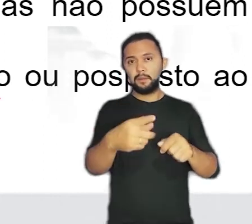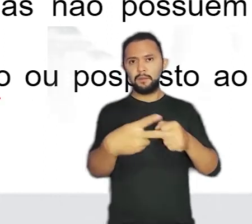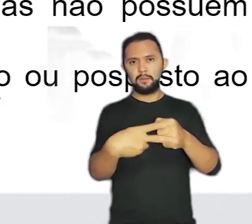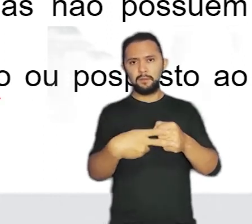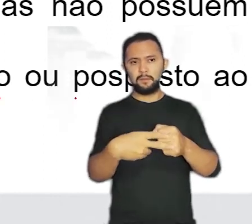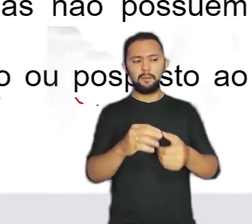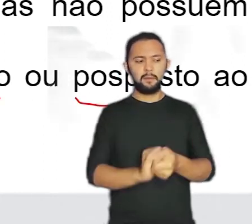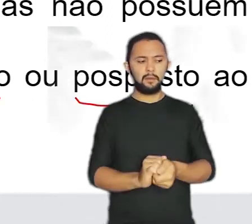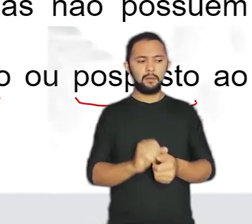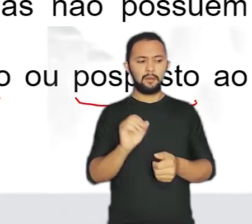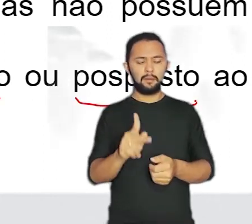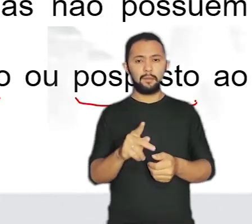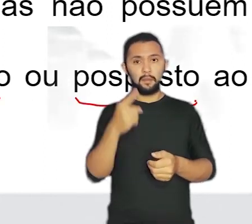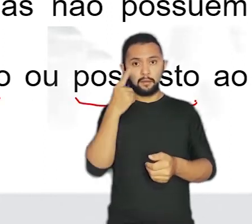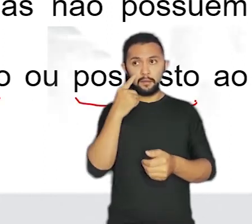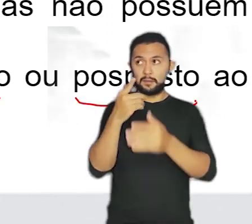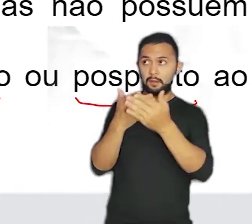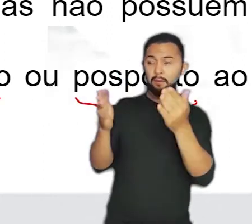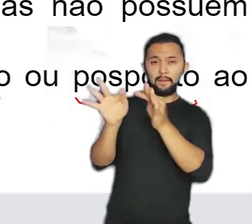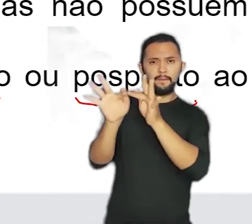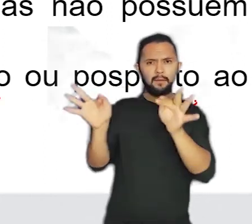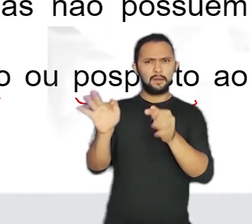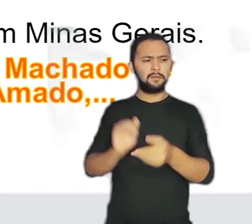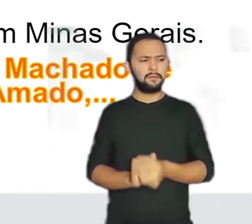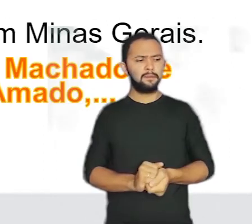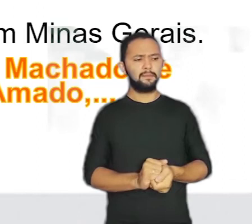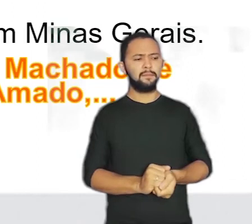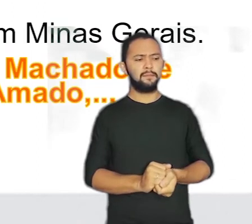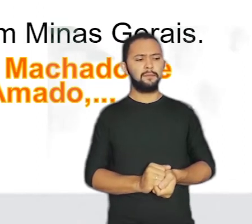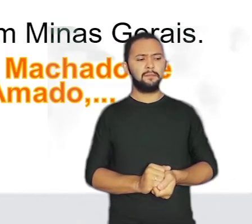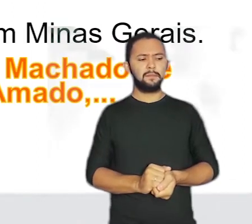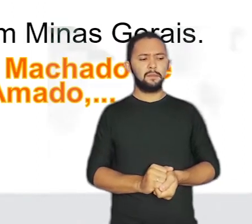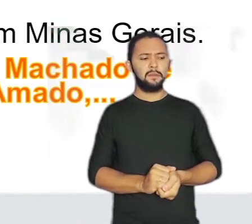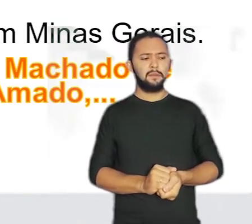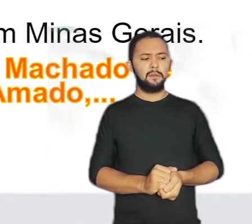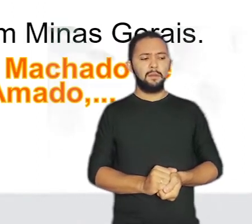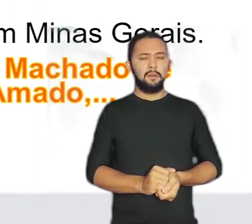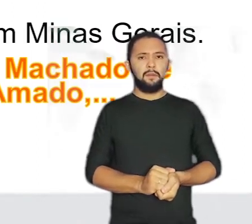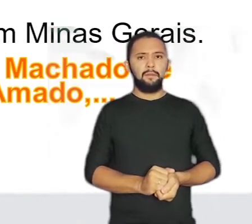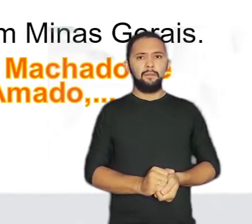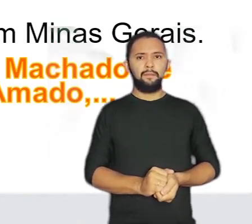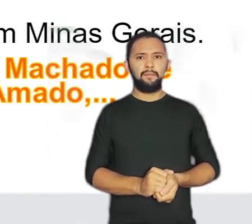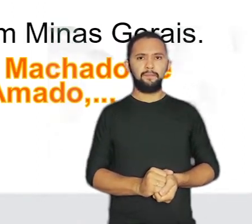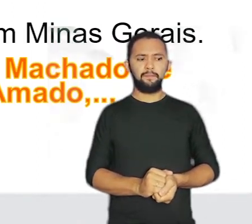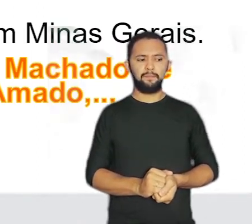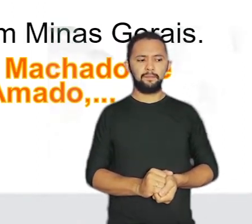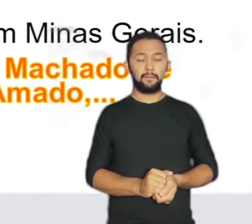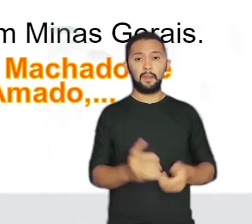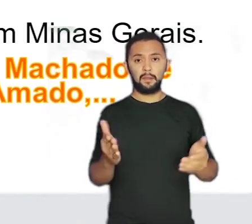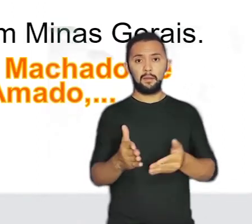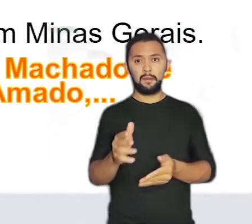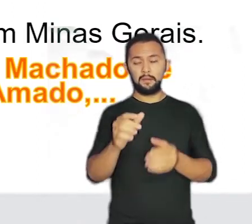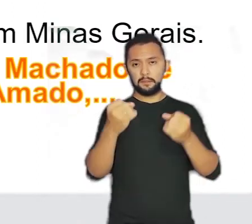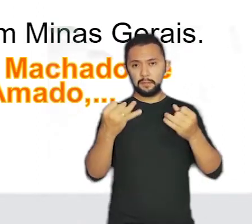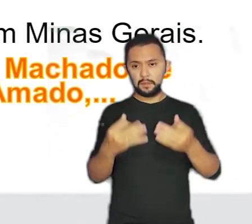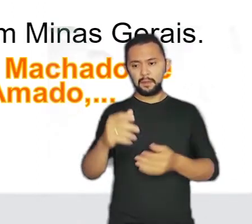de anteposto. Quando ele está depois do verbo, eu chamo de sujeito pós-posto, tá bom? Vamos aí para aposto e vocativo.